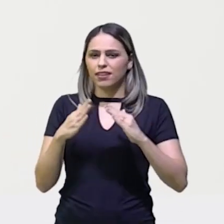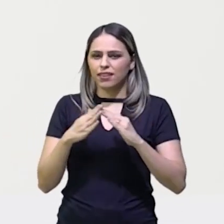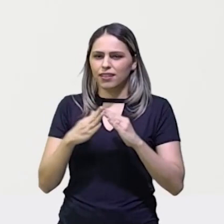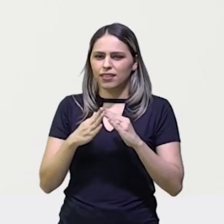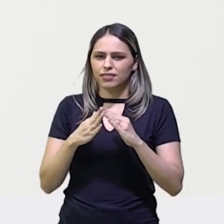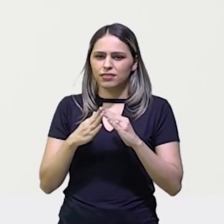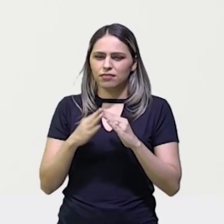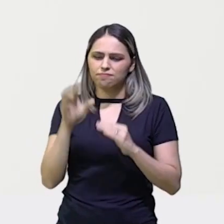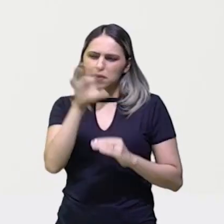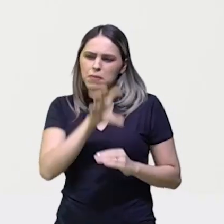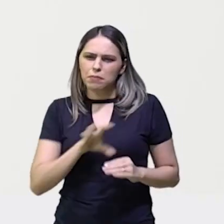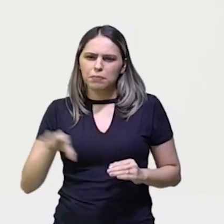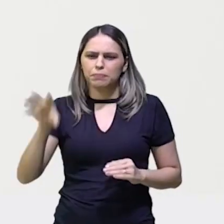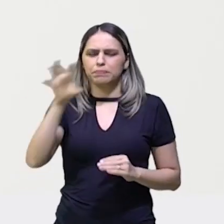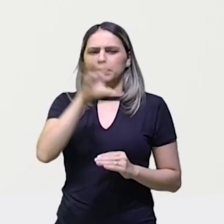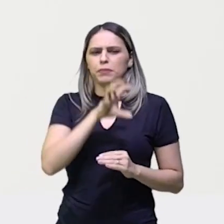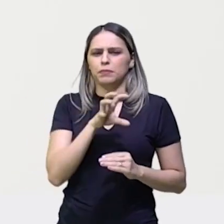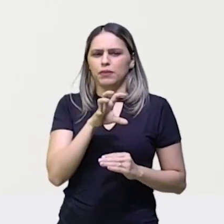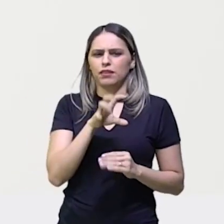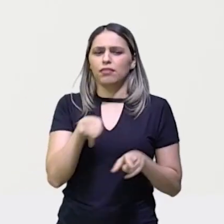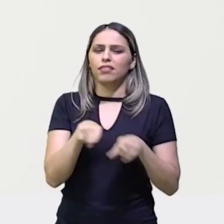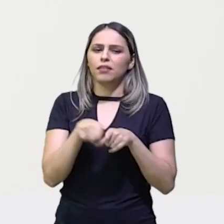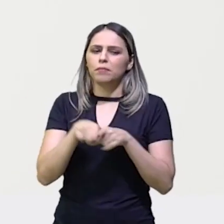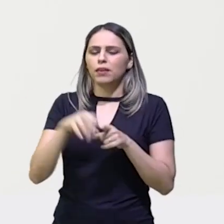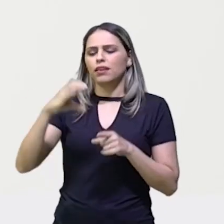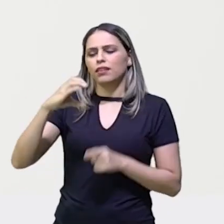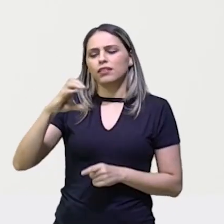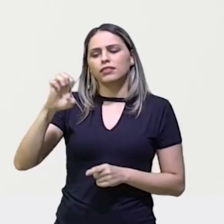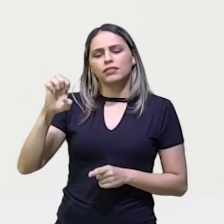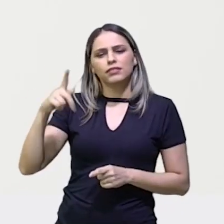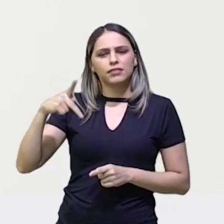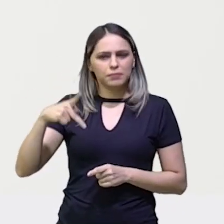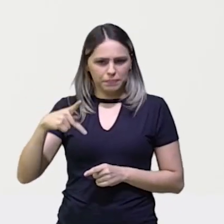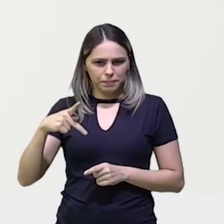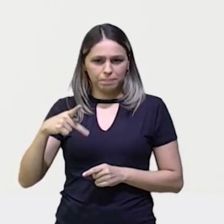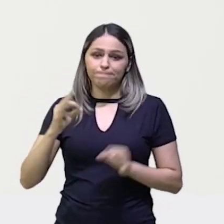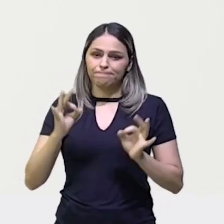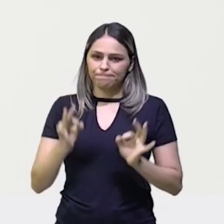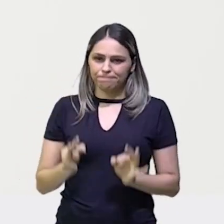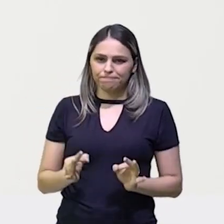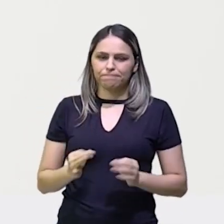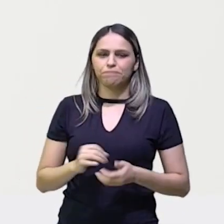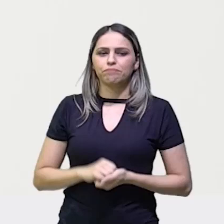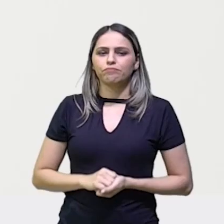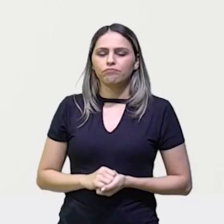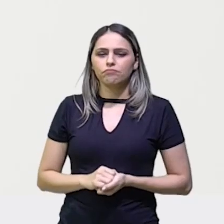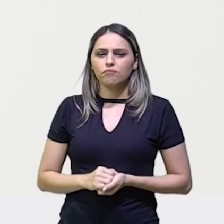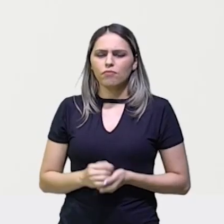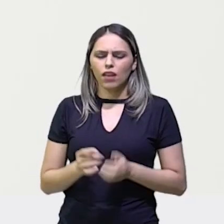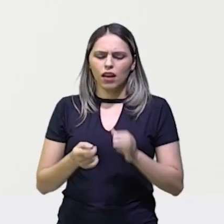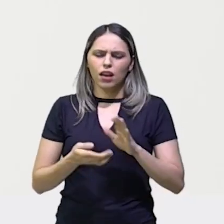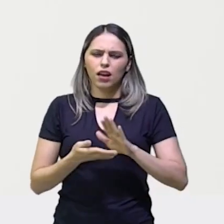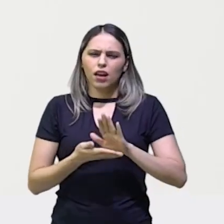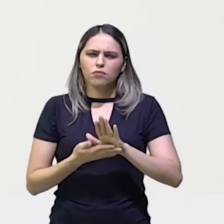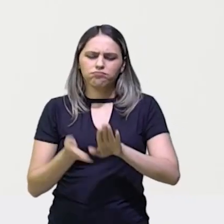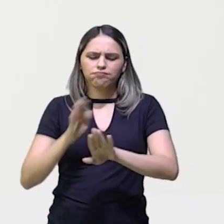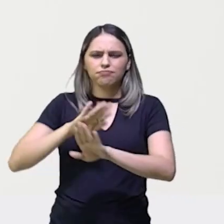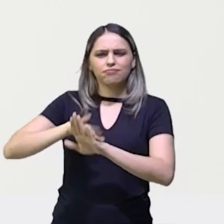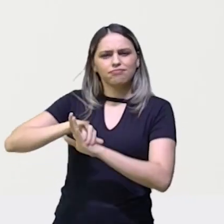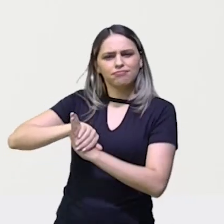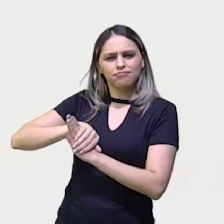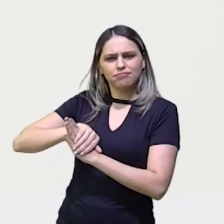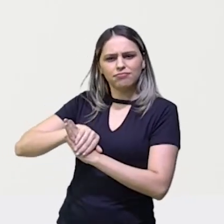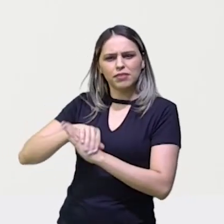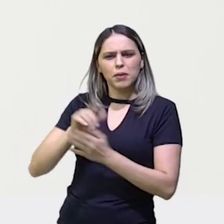cidade e o estado, além do CEP, é claro. A parte de trás de uma carta, de